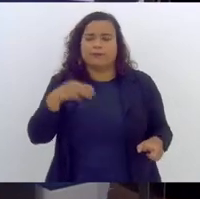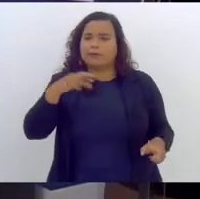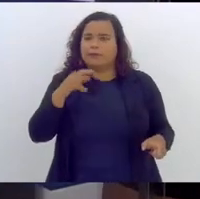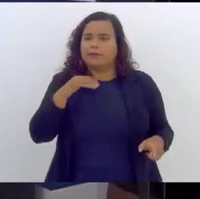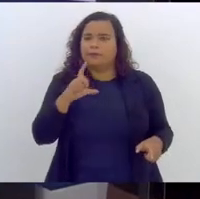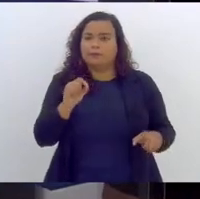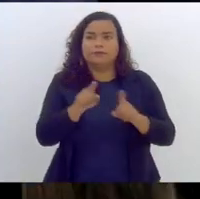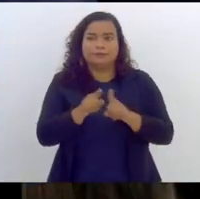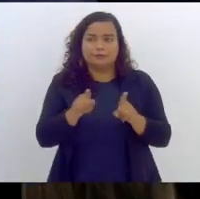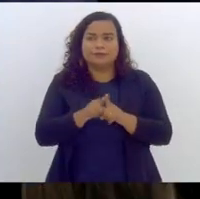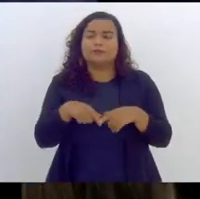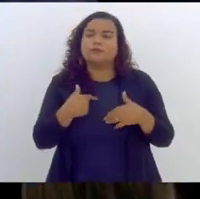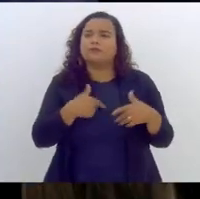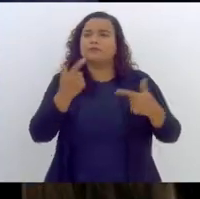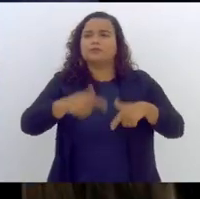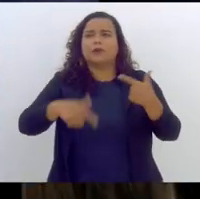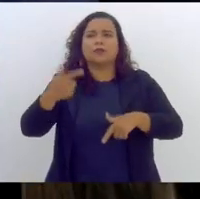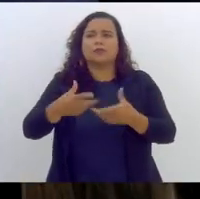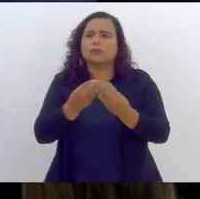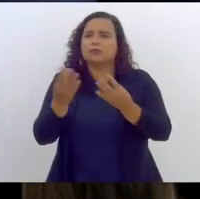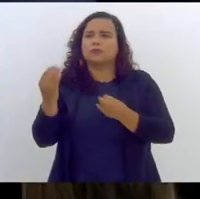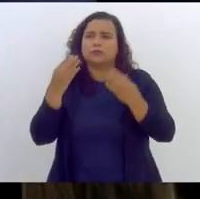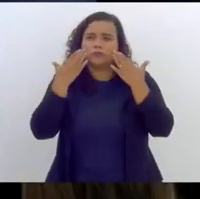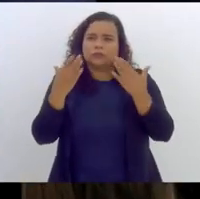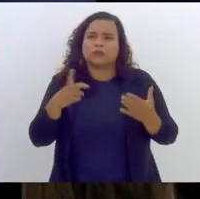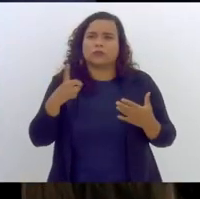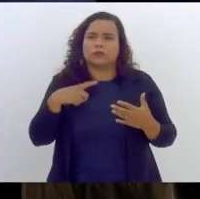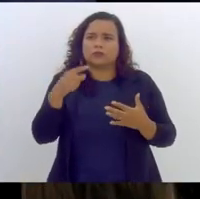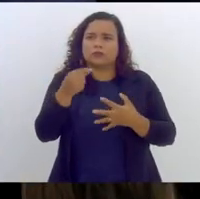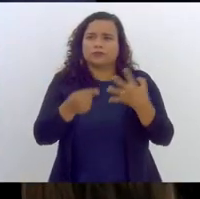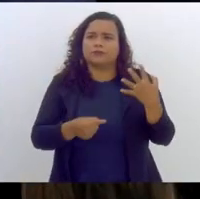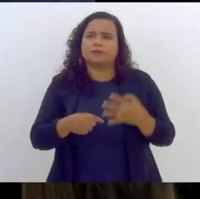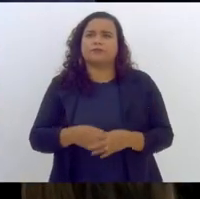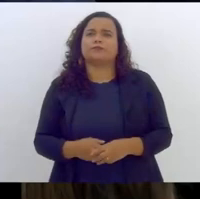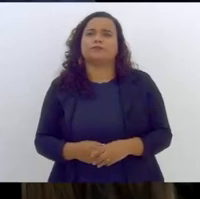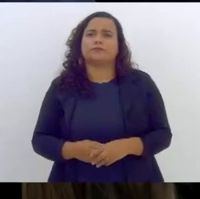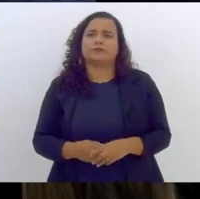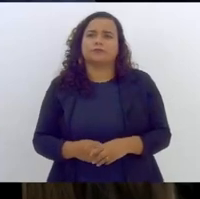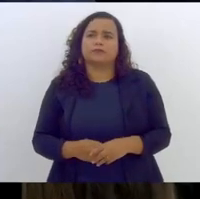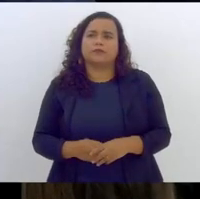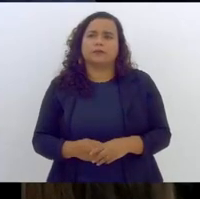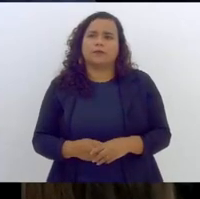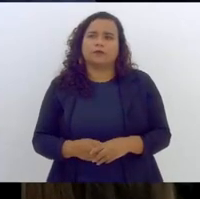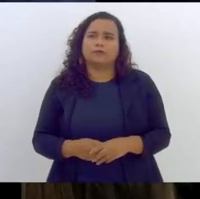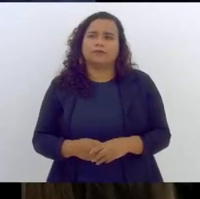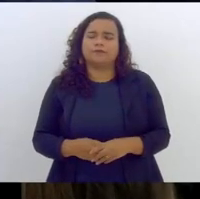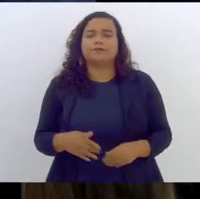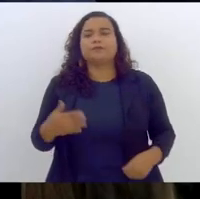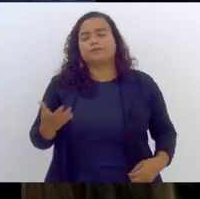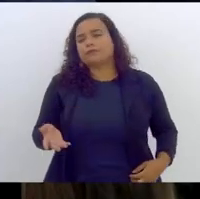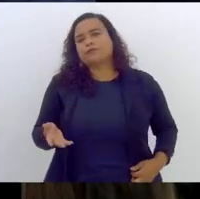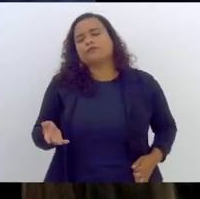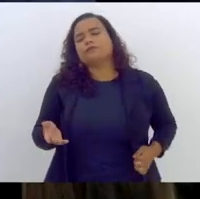e muitos outros de destaque de destaque então é